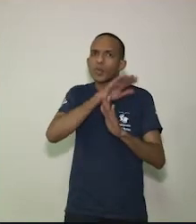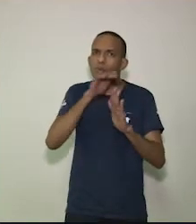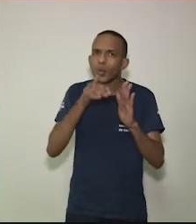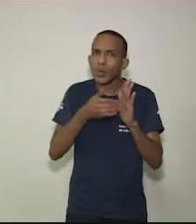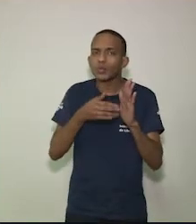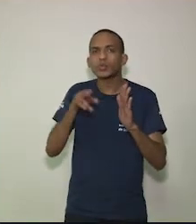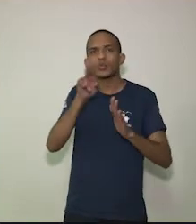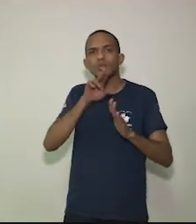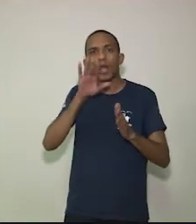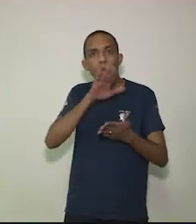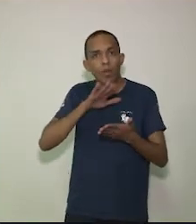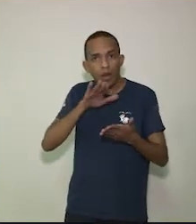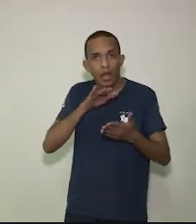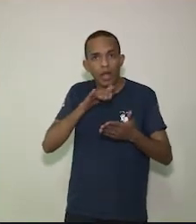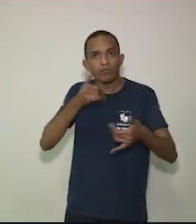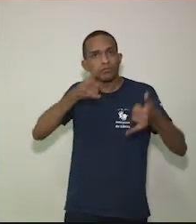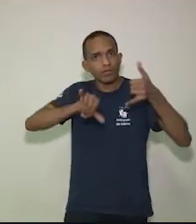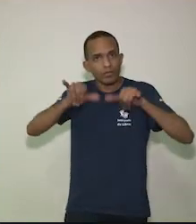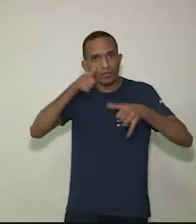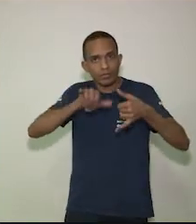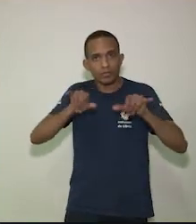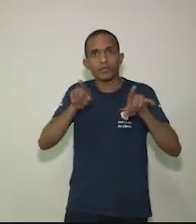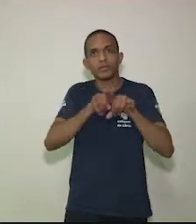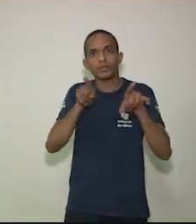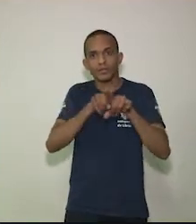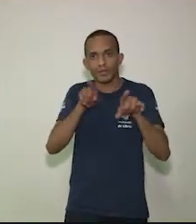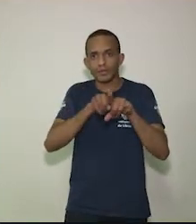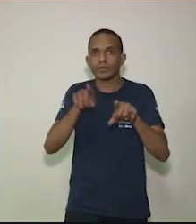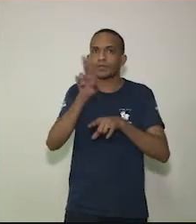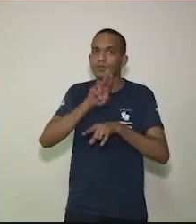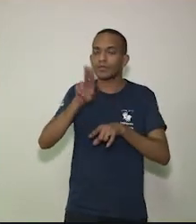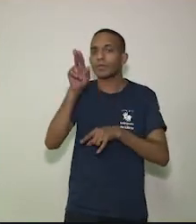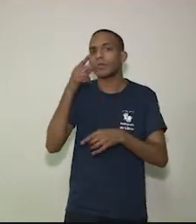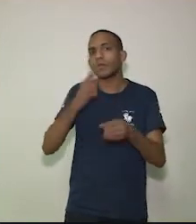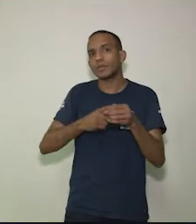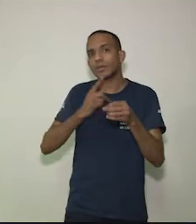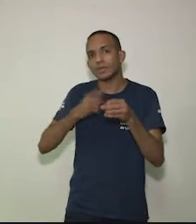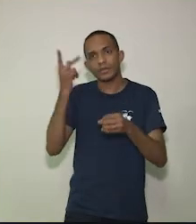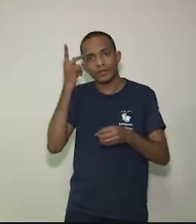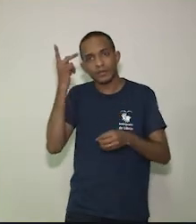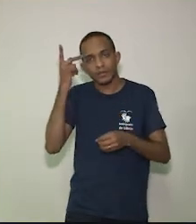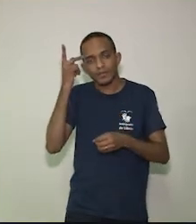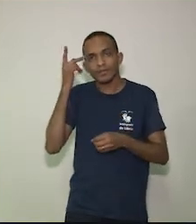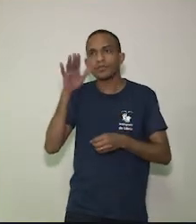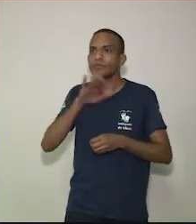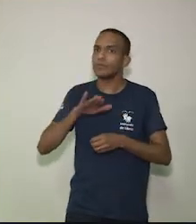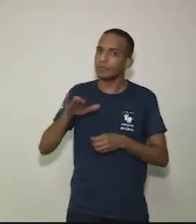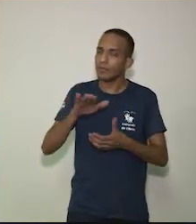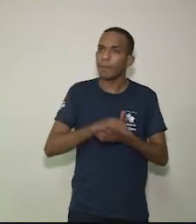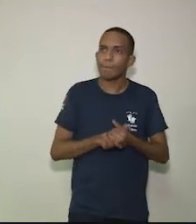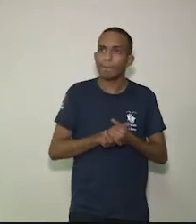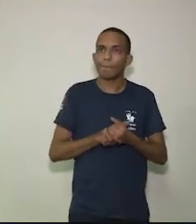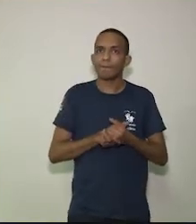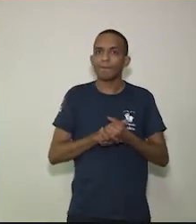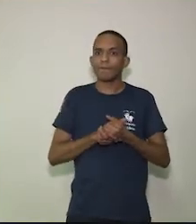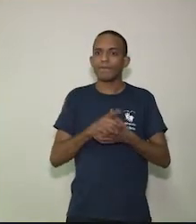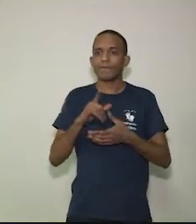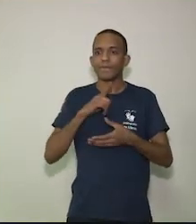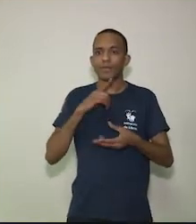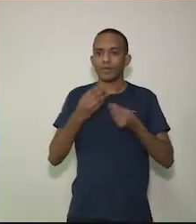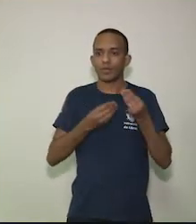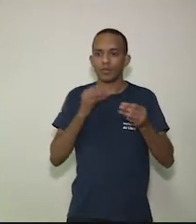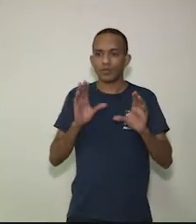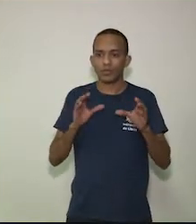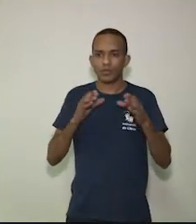pelo nosso laboratório, portanto, nenhum ônus para o município de São Paulo. Ele, em fases,